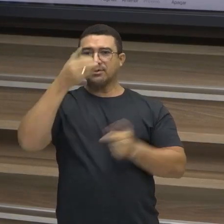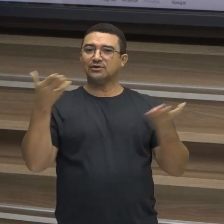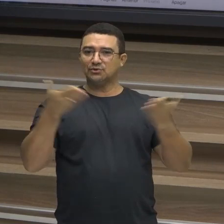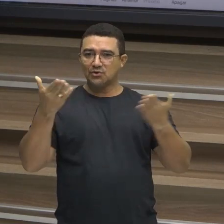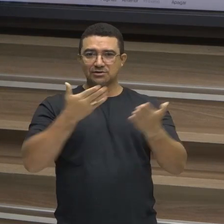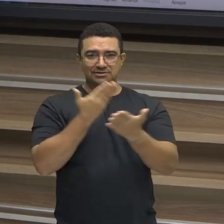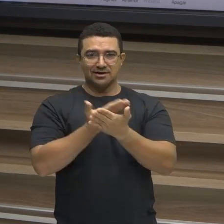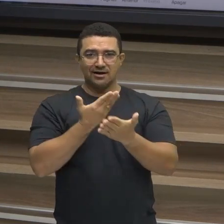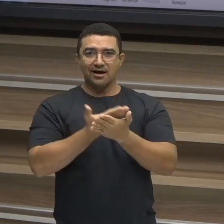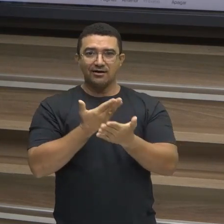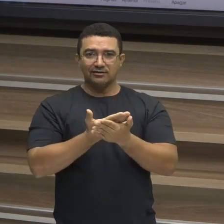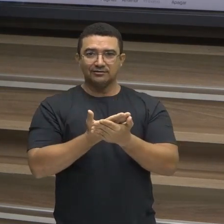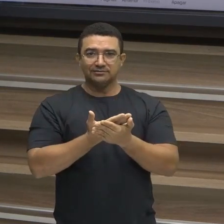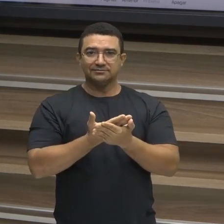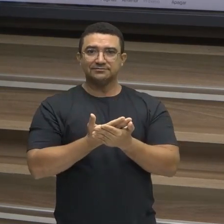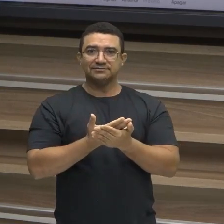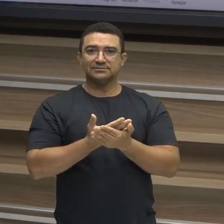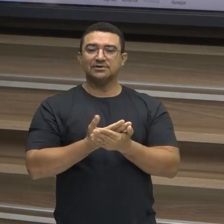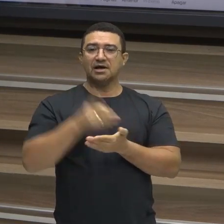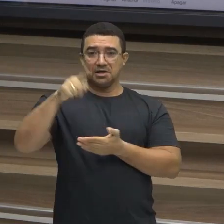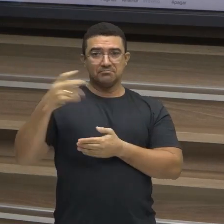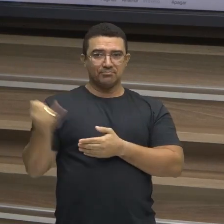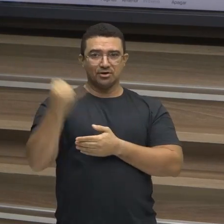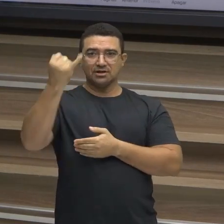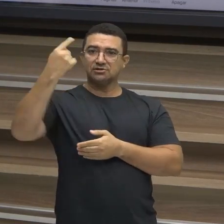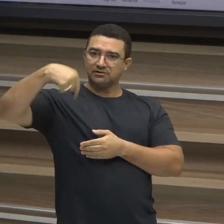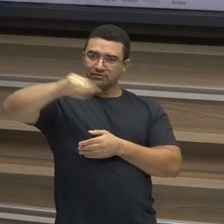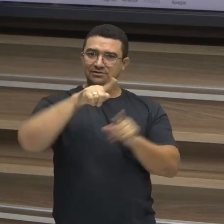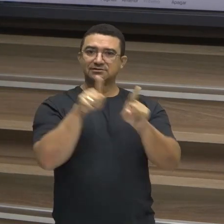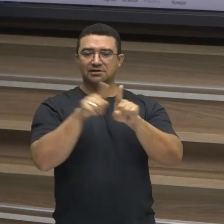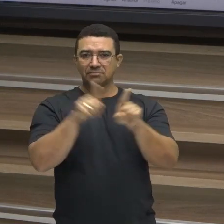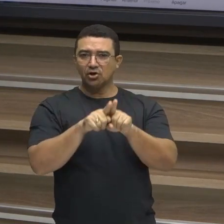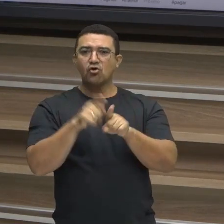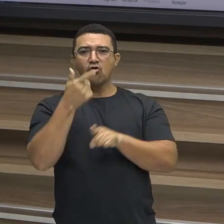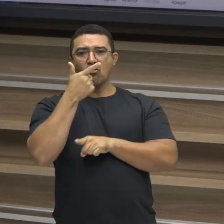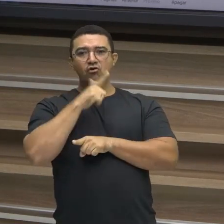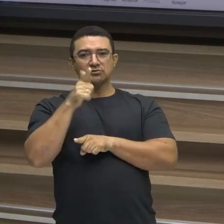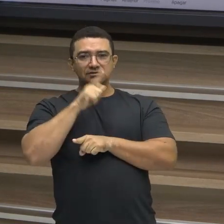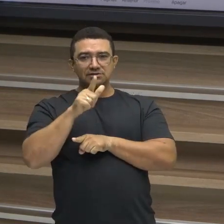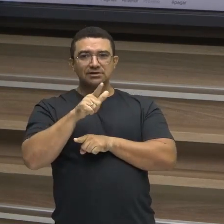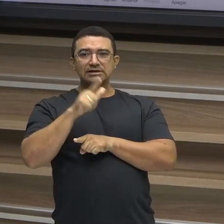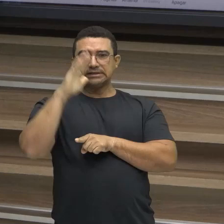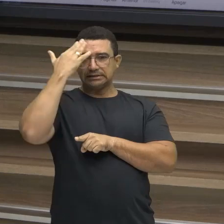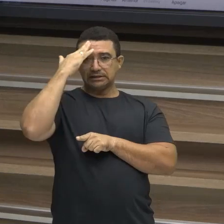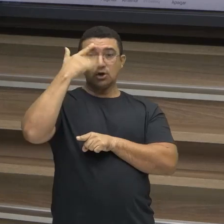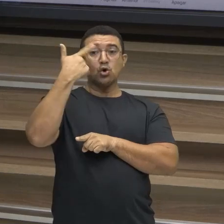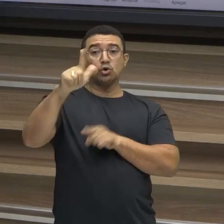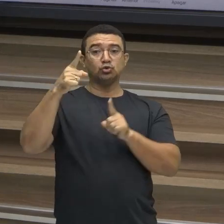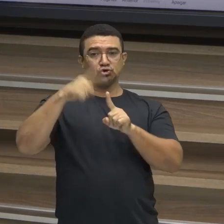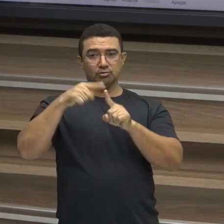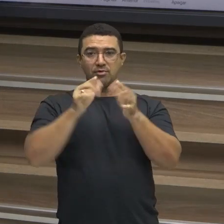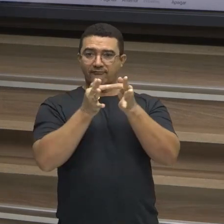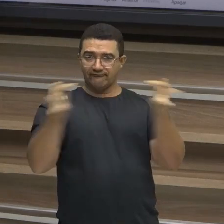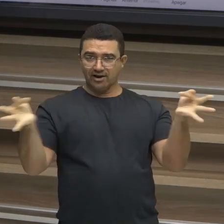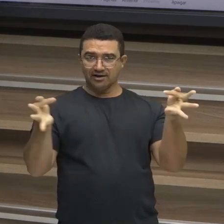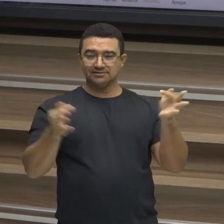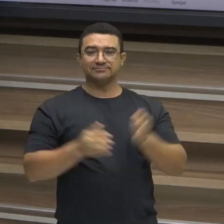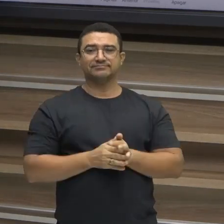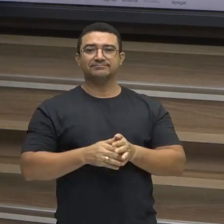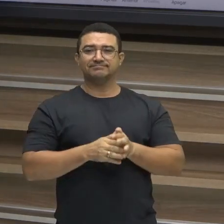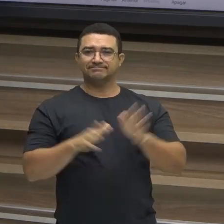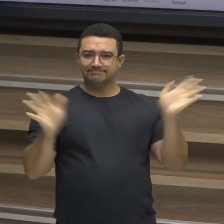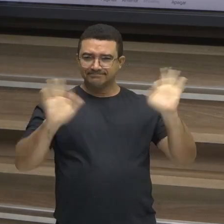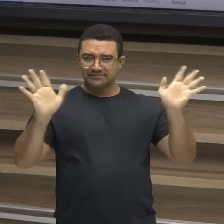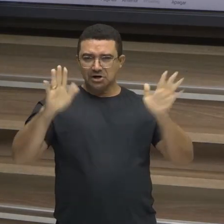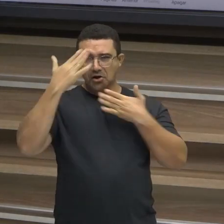bem interessante e importante também para que vocês possam exercitar em outros tipos de frases futuramente, certo? Thank you so much